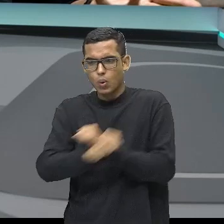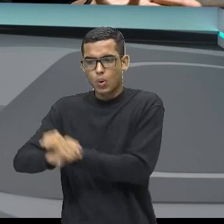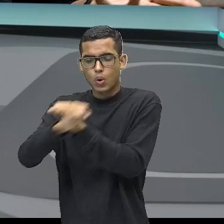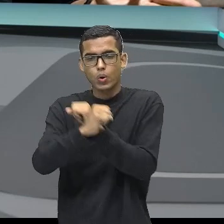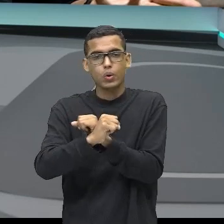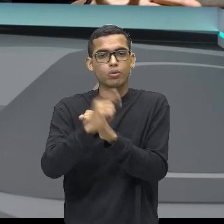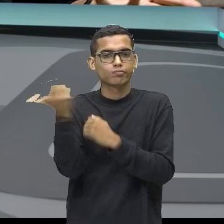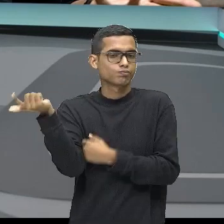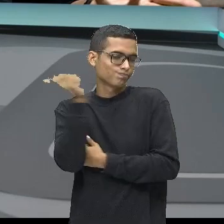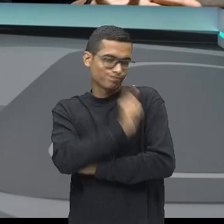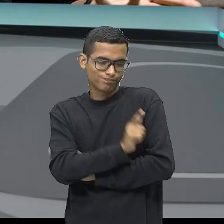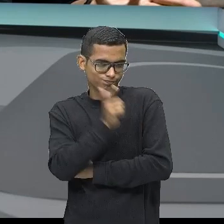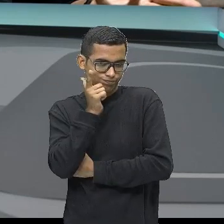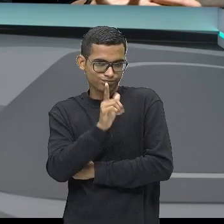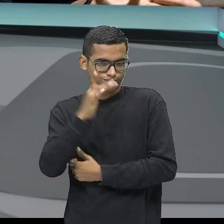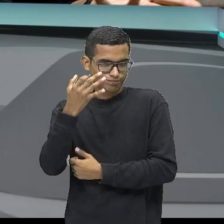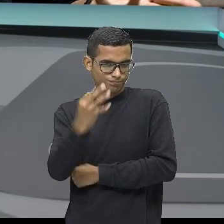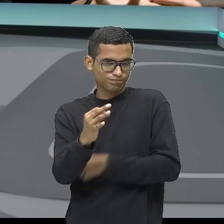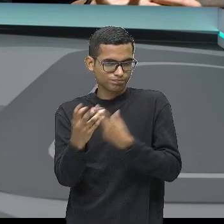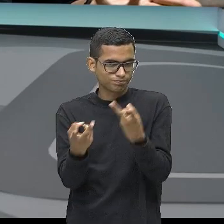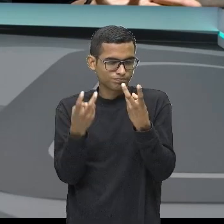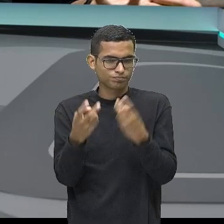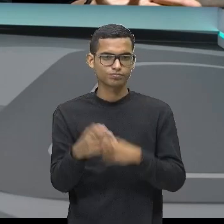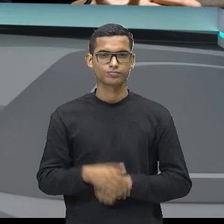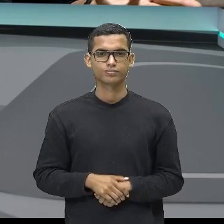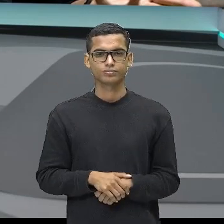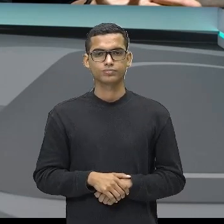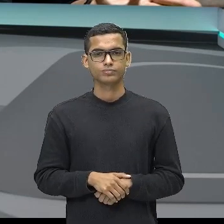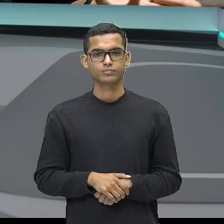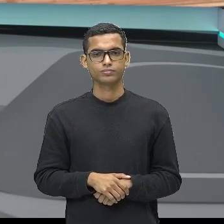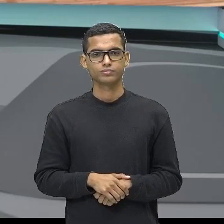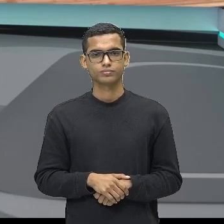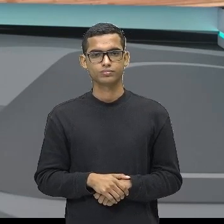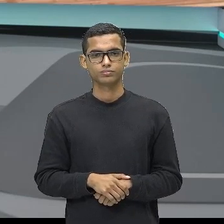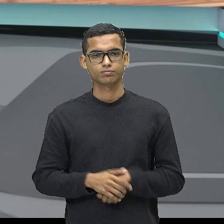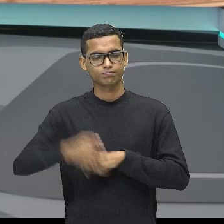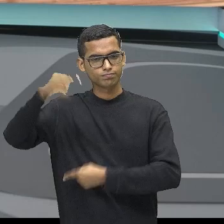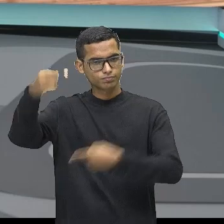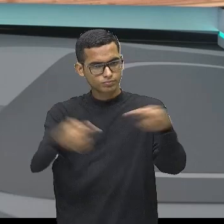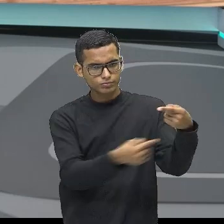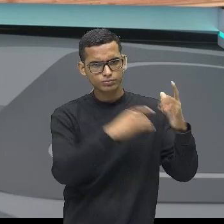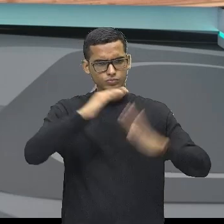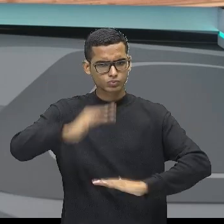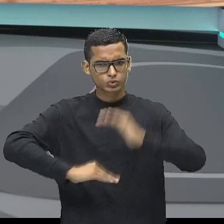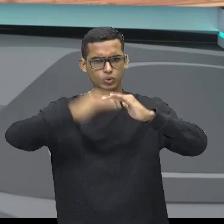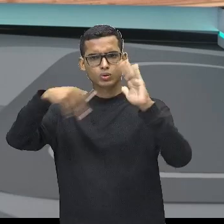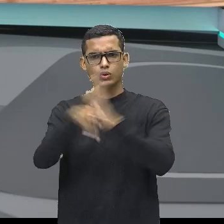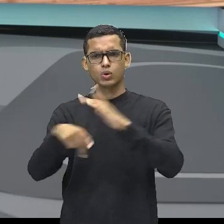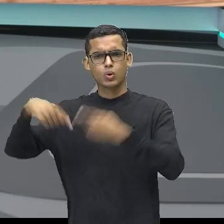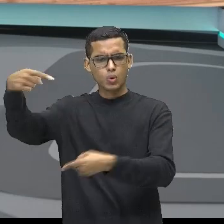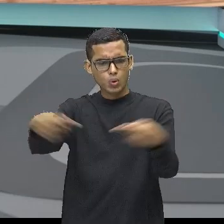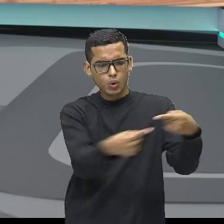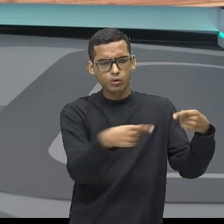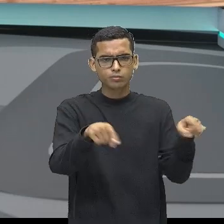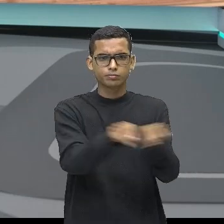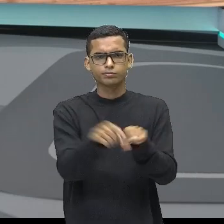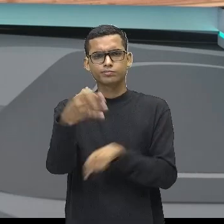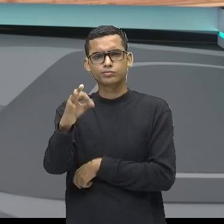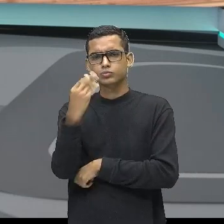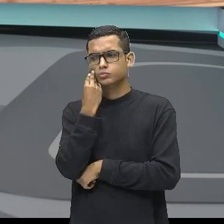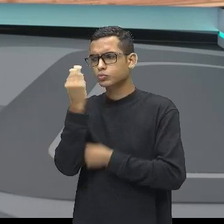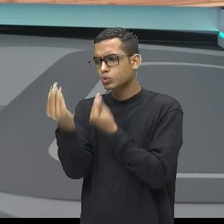nessas situações, ok? Também faz parte da dinâmica do debate, do desenvolvimento do debate, certo? Exatamente